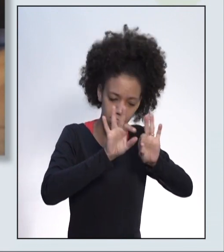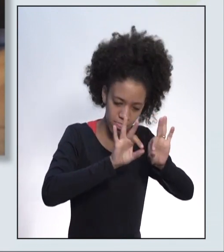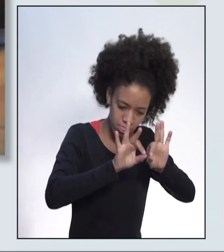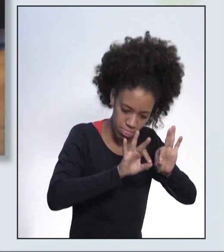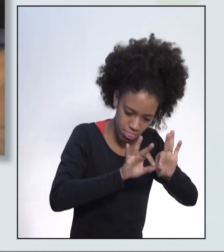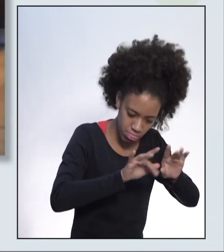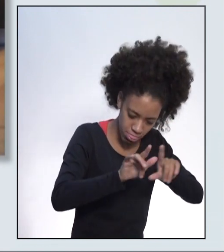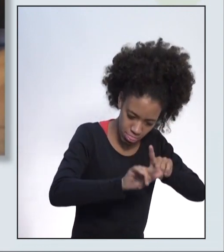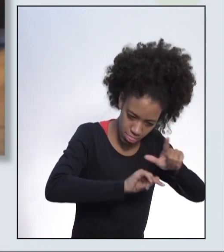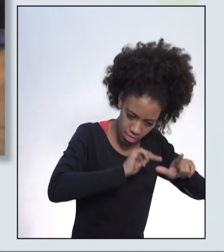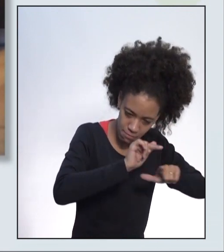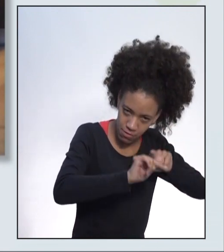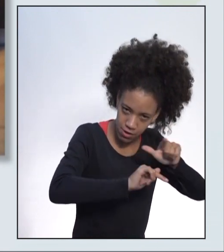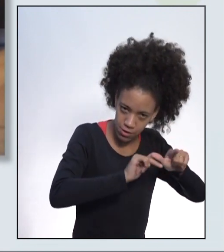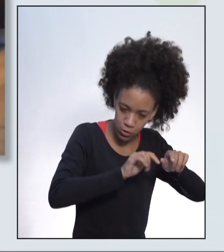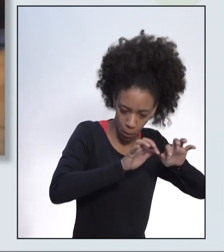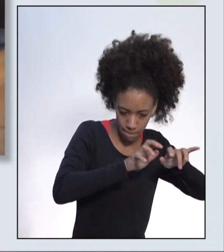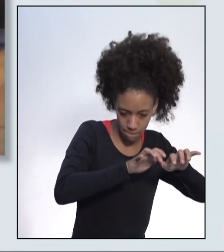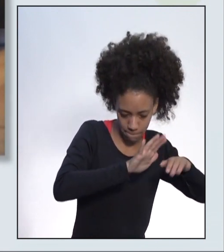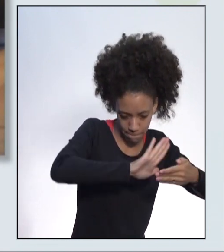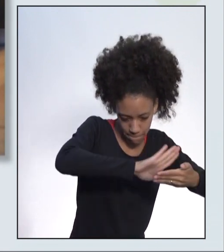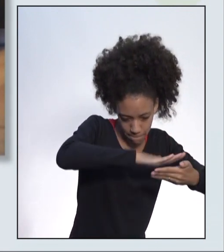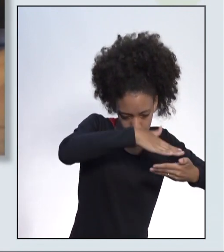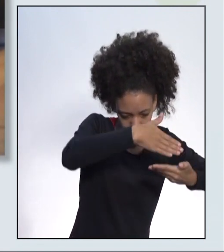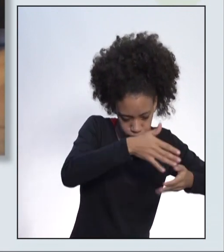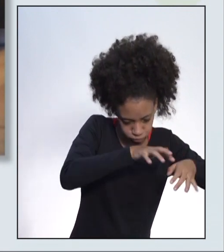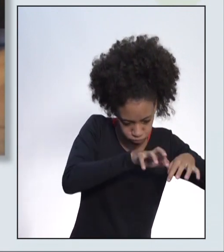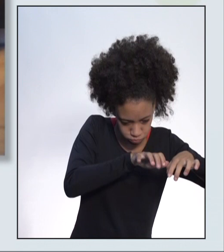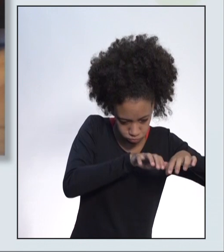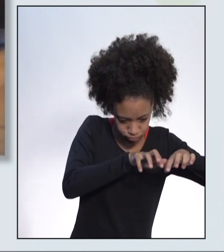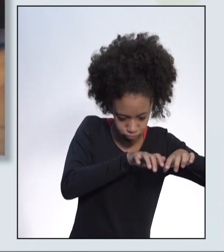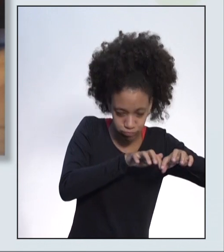Trabalhando. Então aqui tô lá com o meu computador.